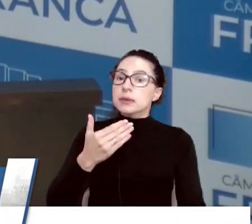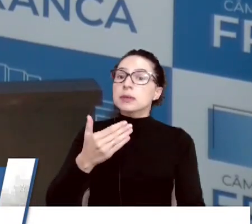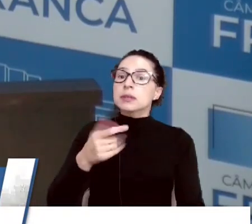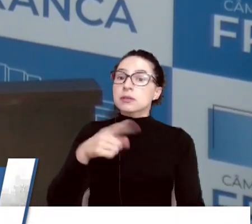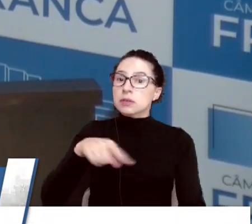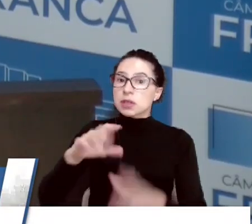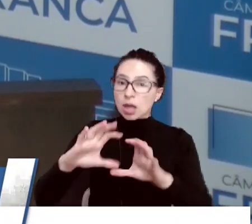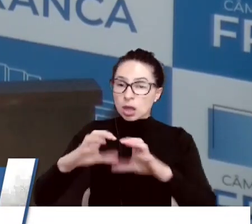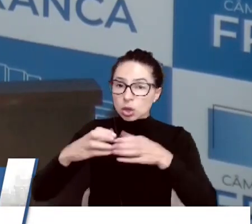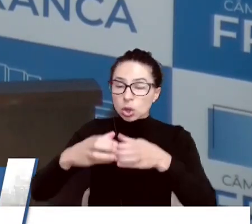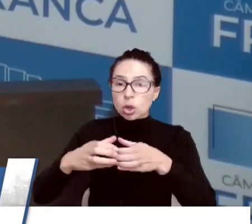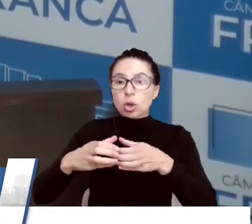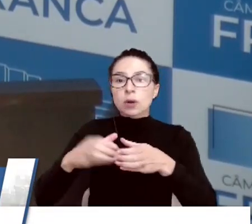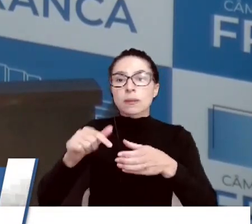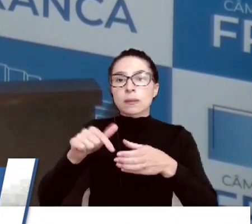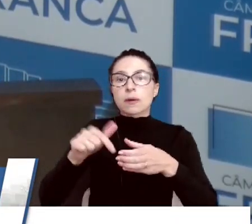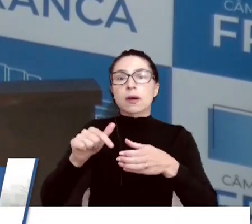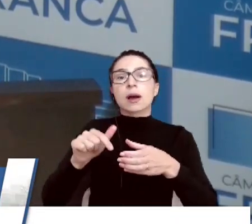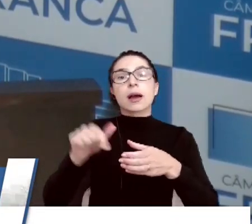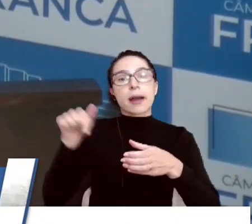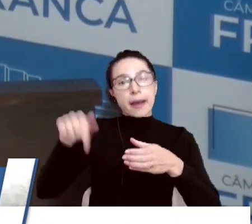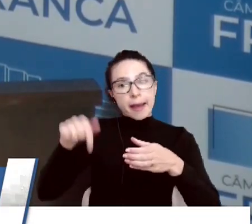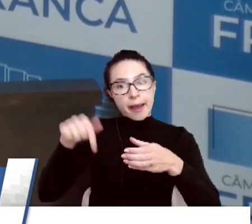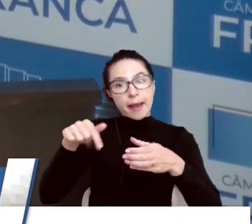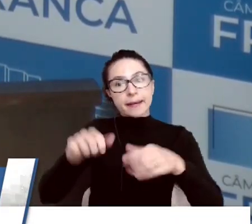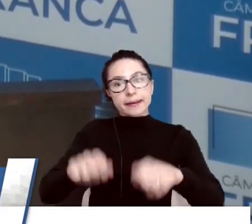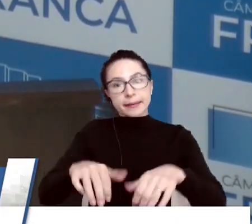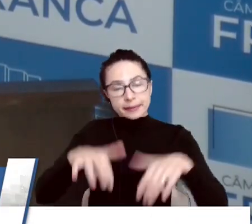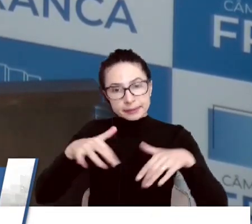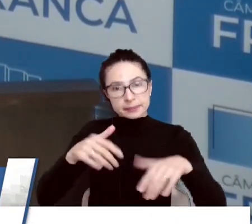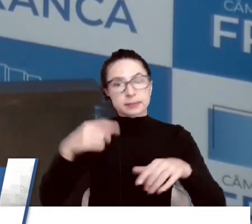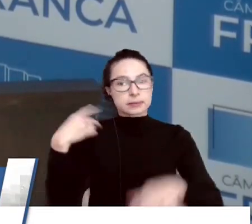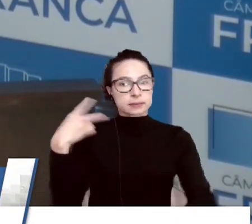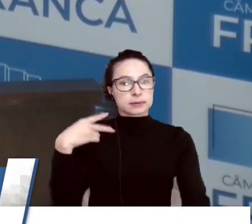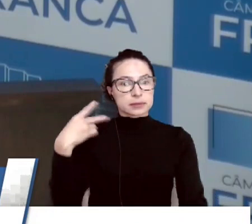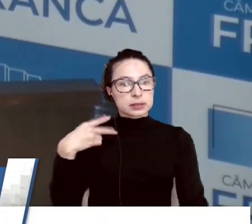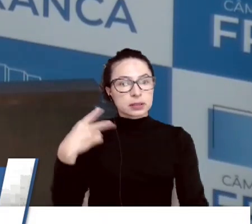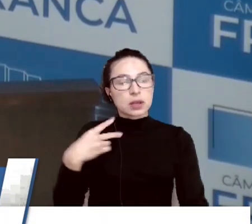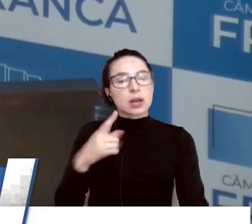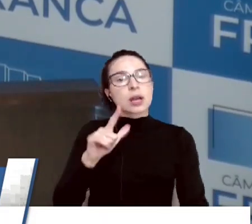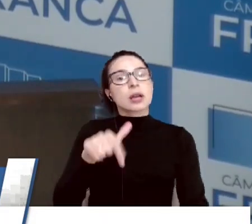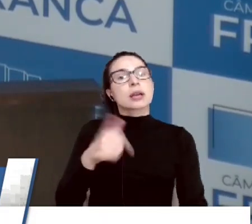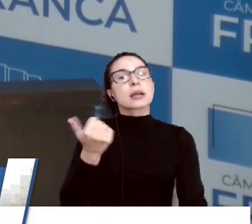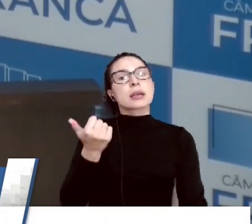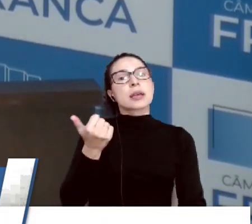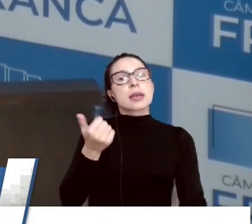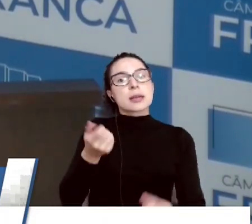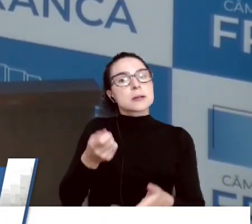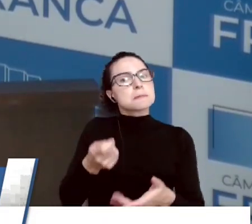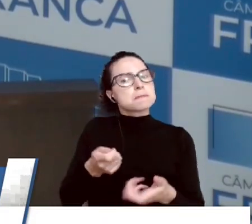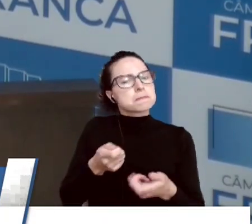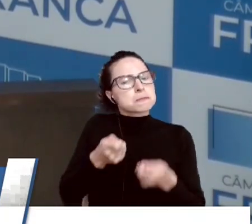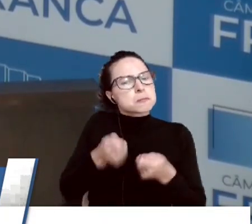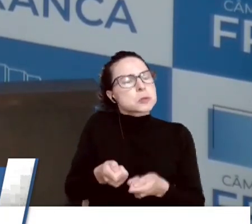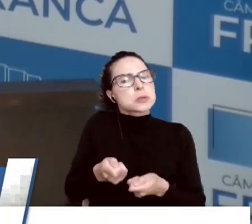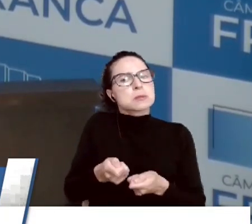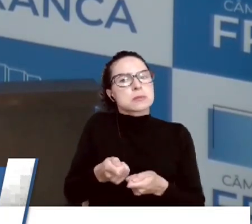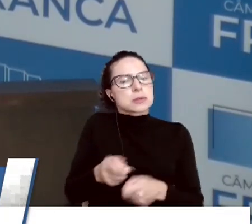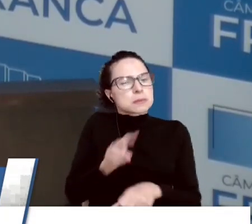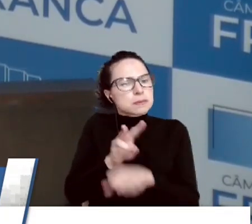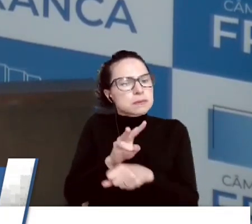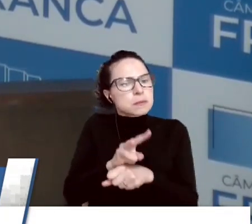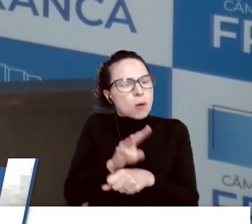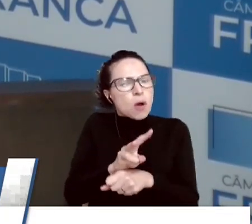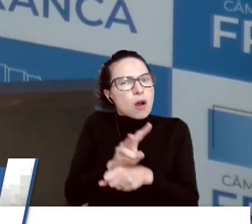Comissão Parlamentar, a este plenário de vereadores, que apertem os cintos, que façam